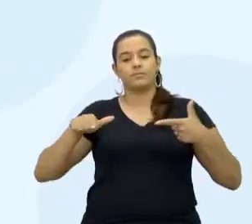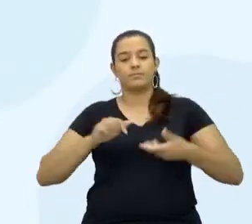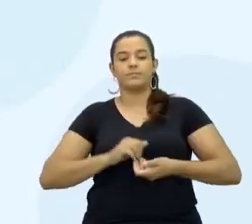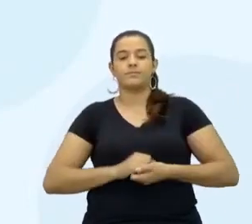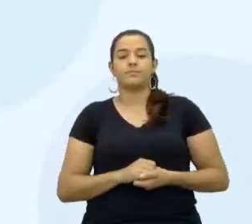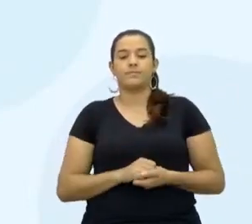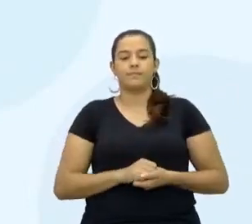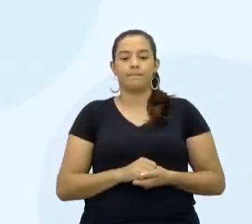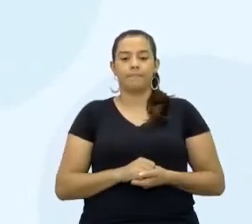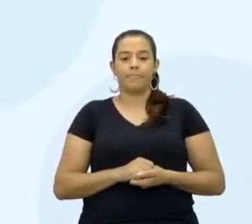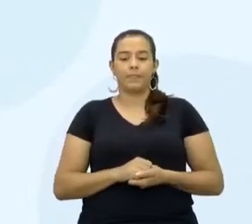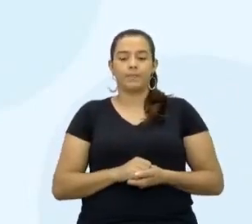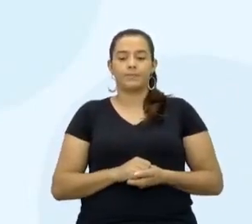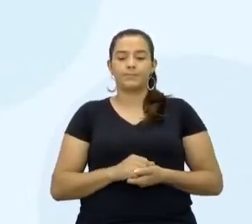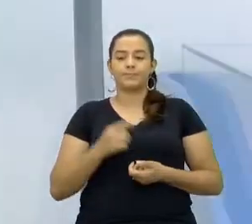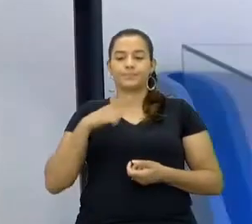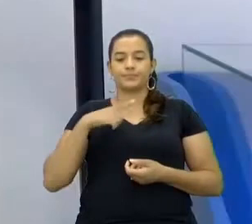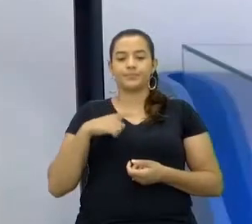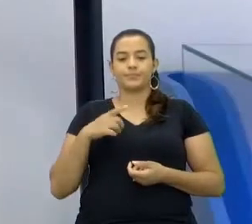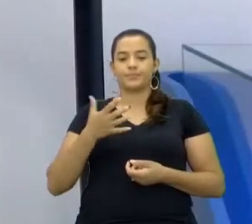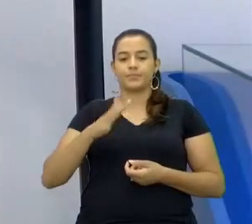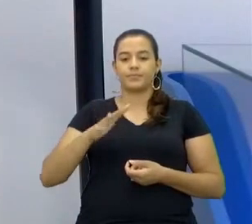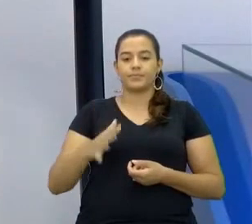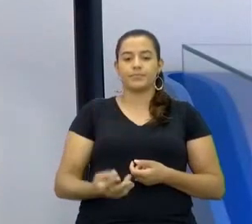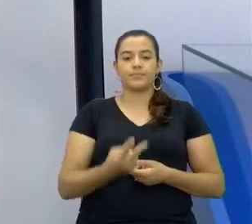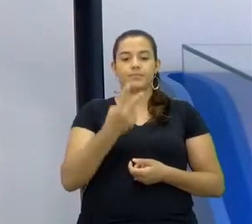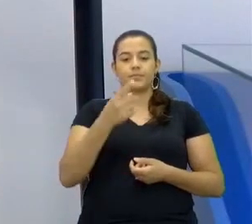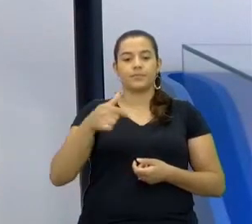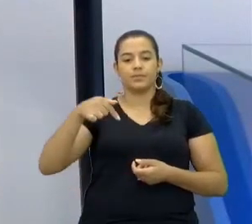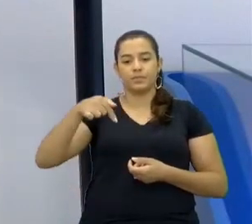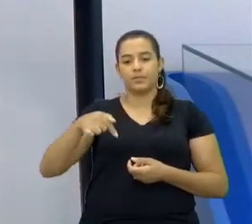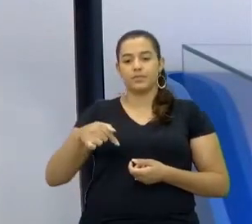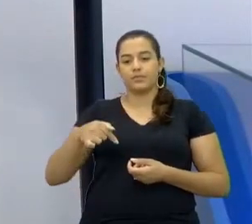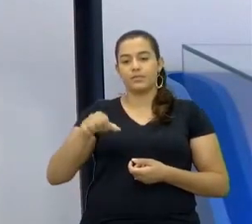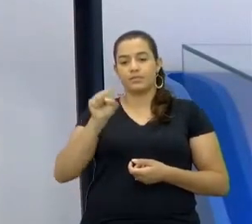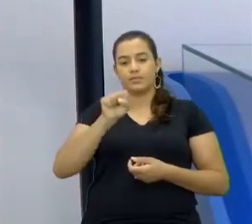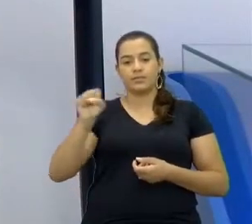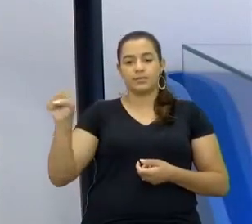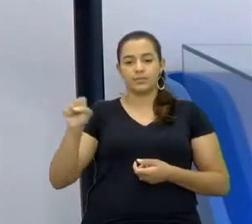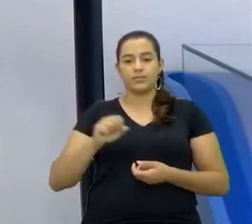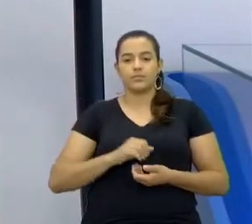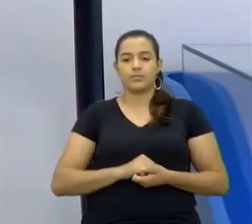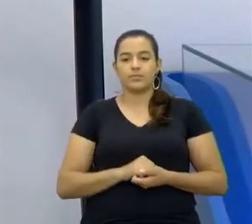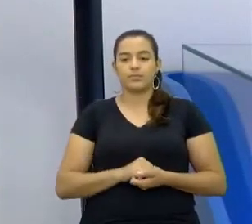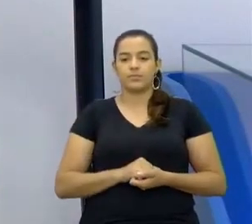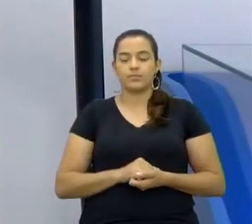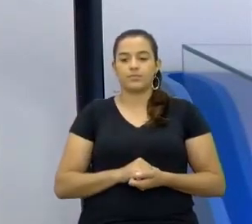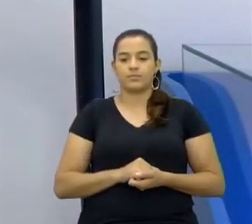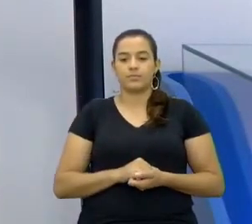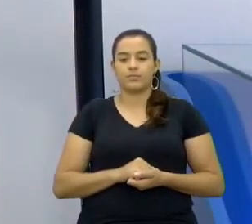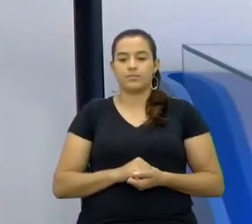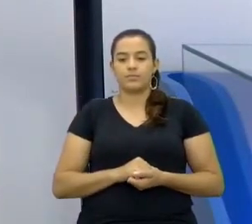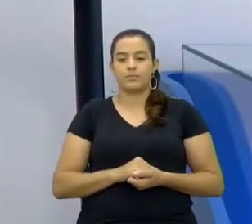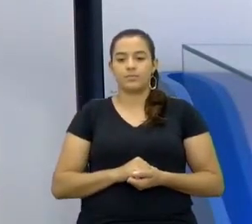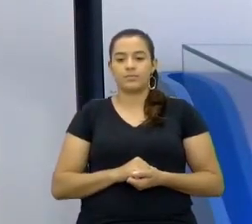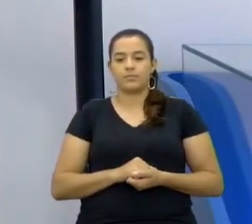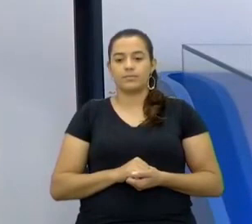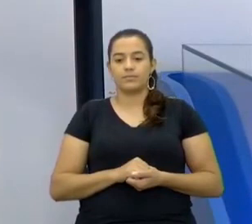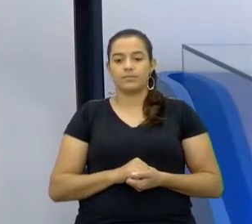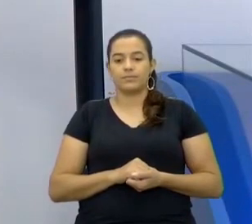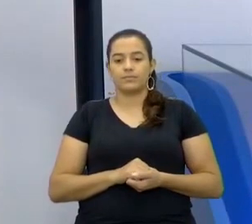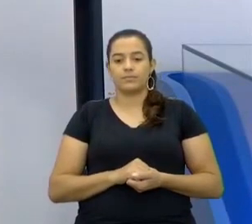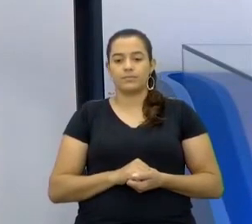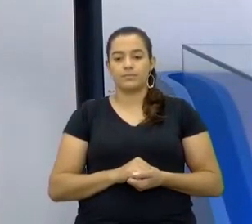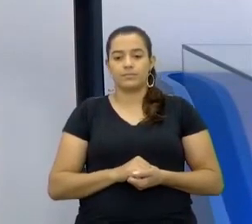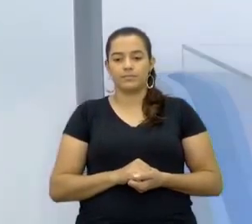9 milésimos, tá bom? Vai dar mais ou menos 27 segundos, eu acho, né? Eu vou fazer uma conta aqui só pra gente